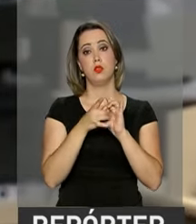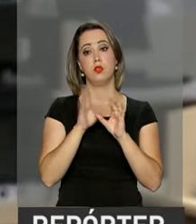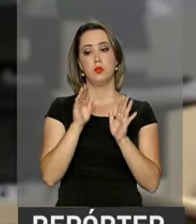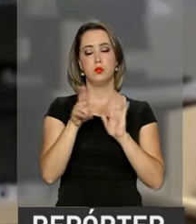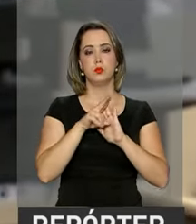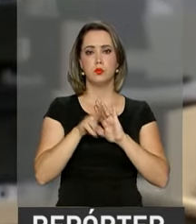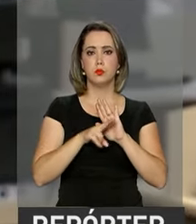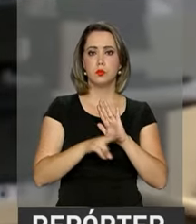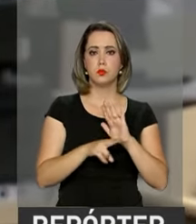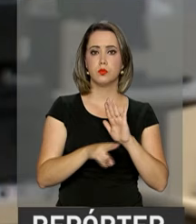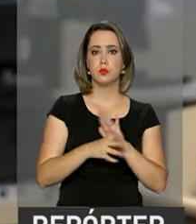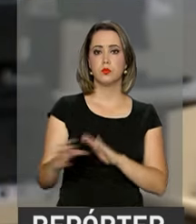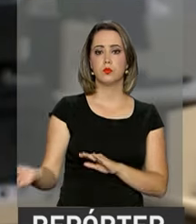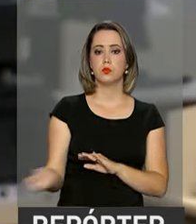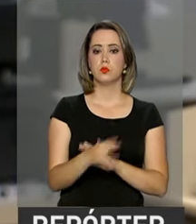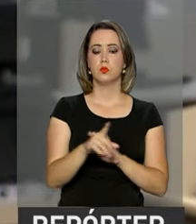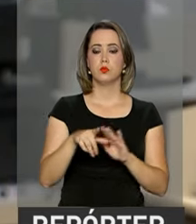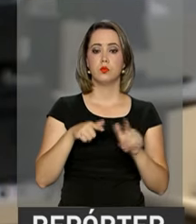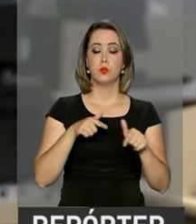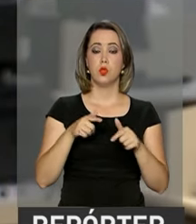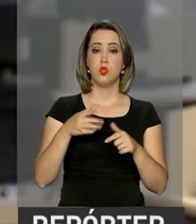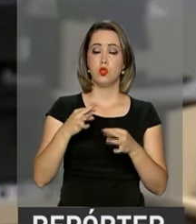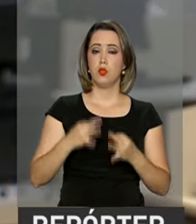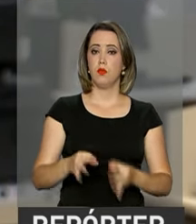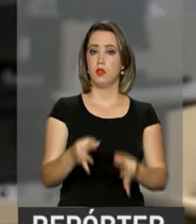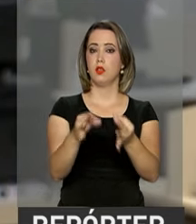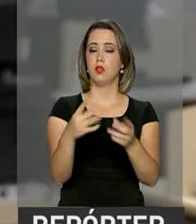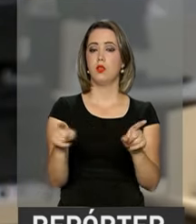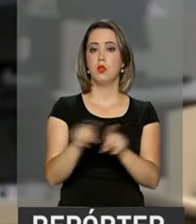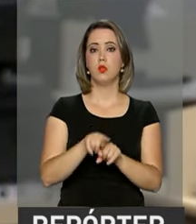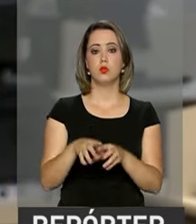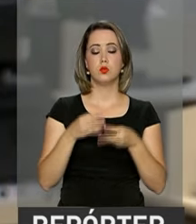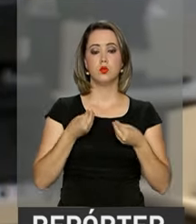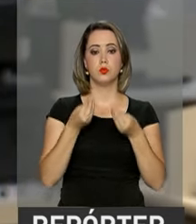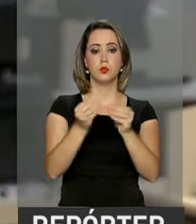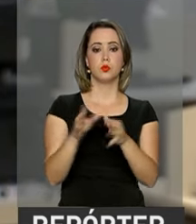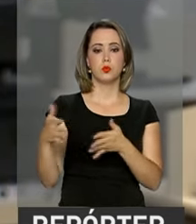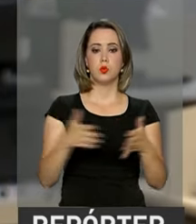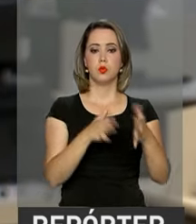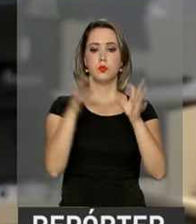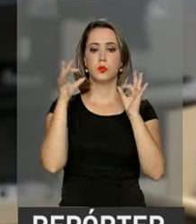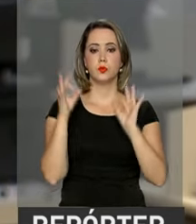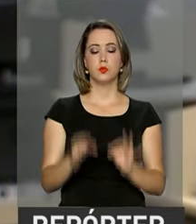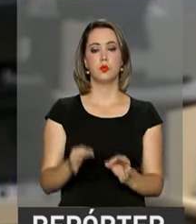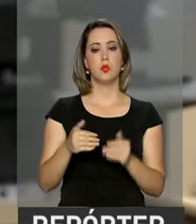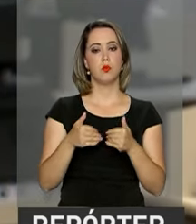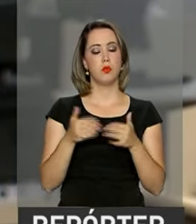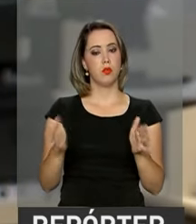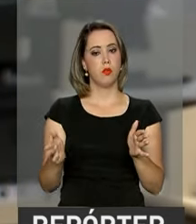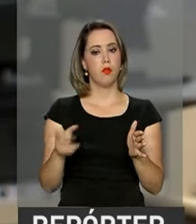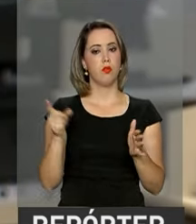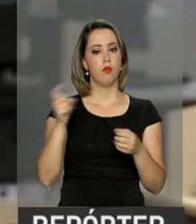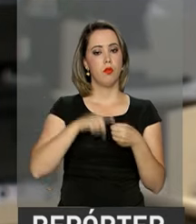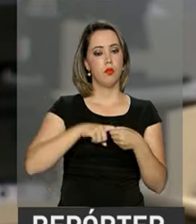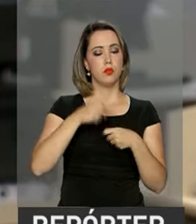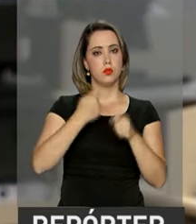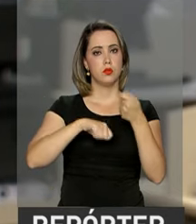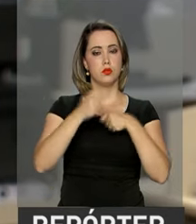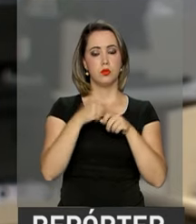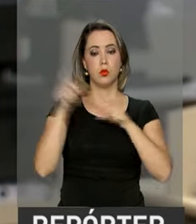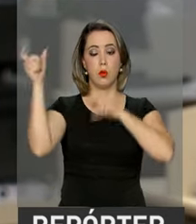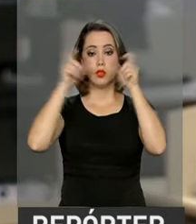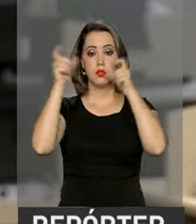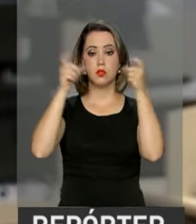medidas de modernização da gestão e do ambiente de negócios devem abrir caminho para a recuperação da economia com atração de